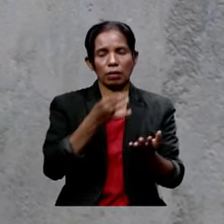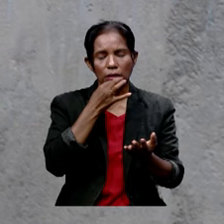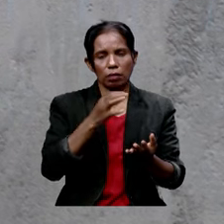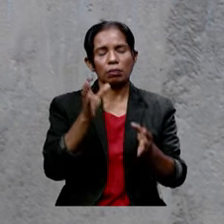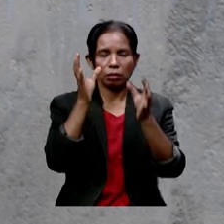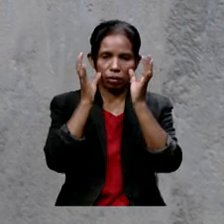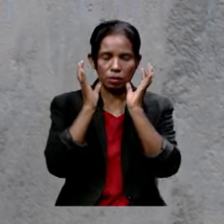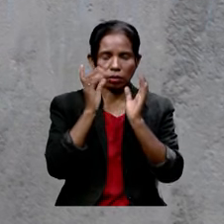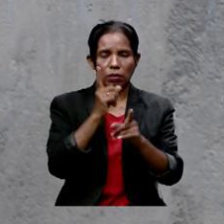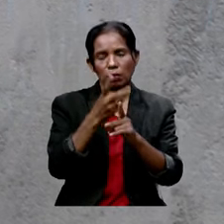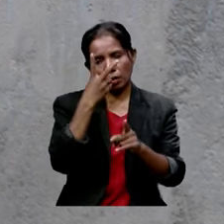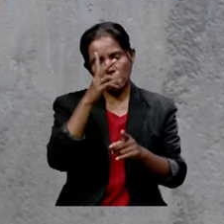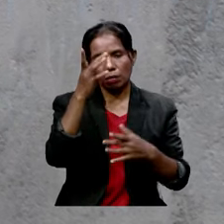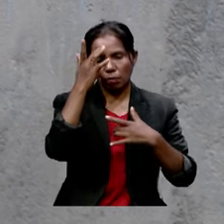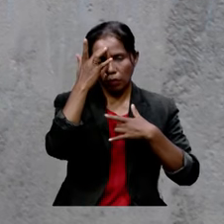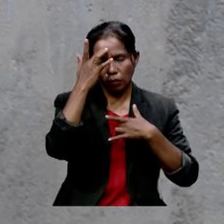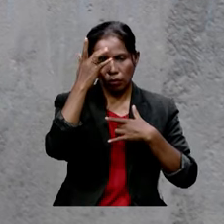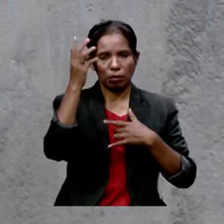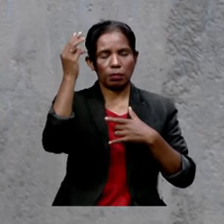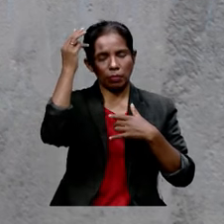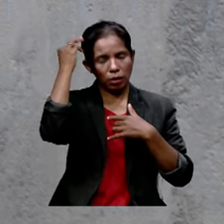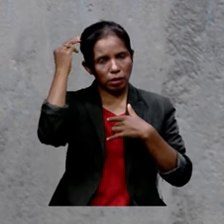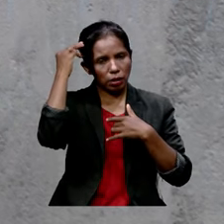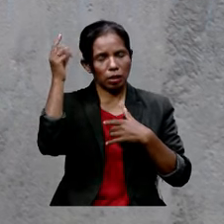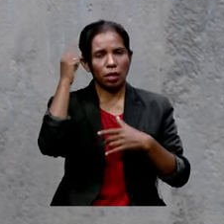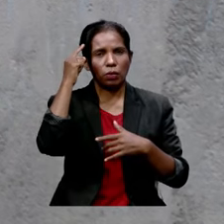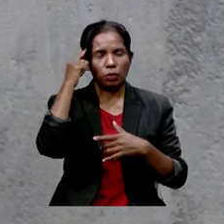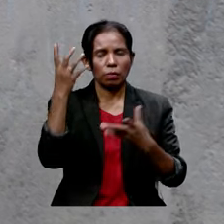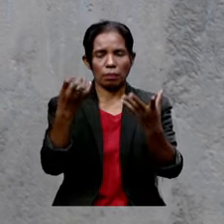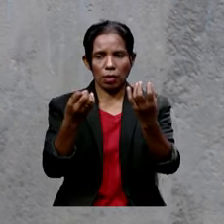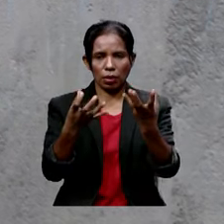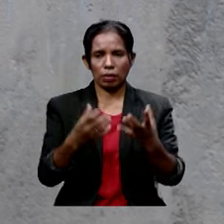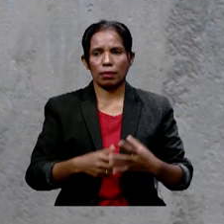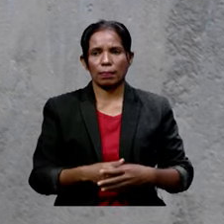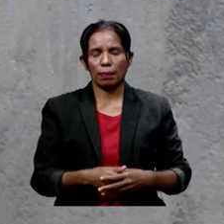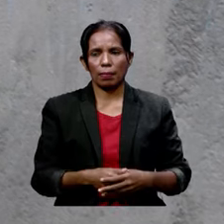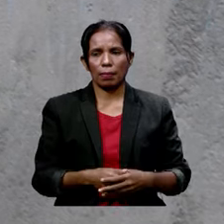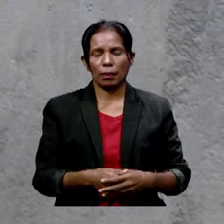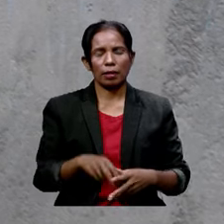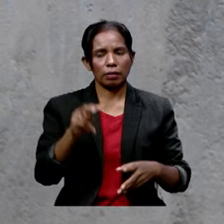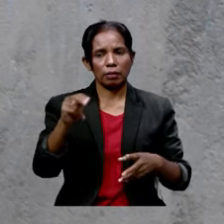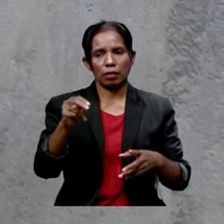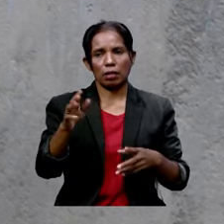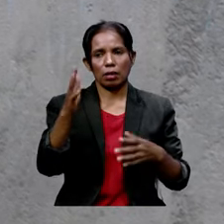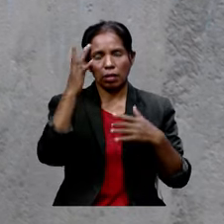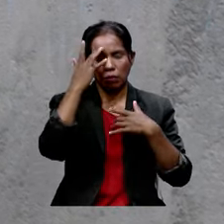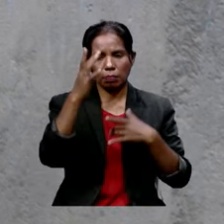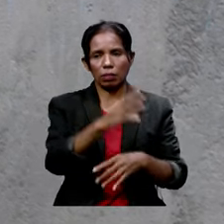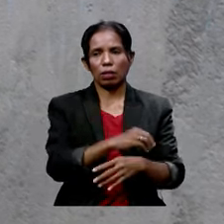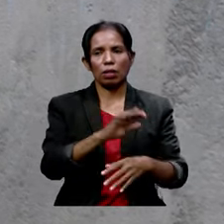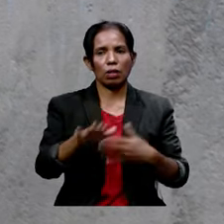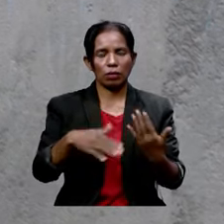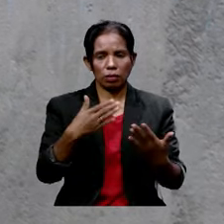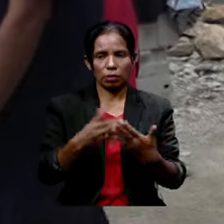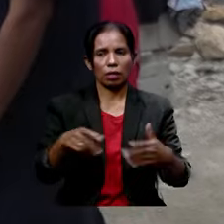moras tristi ni mo san san hanoi ba Salabariknya aman. Hanoin hutu makut